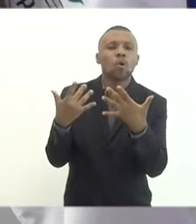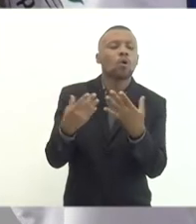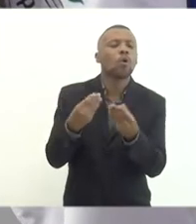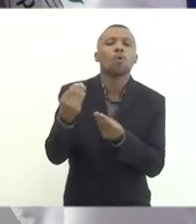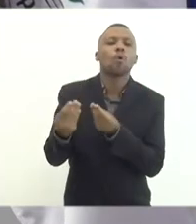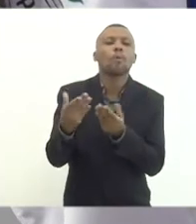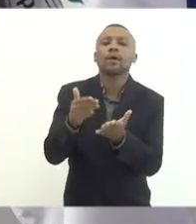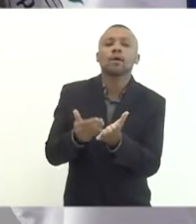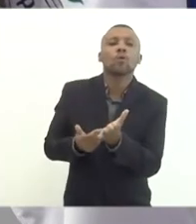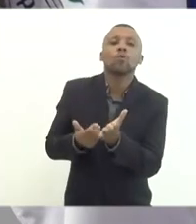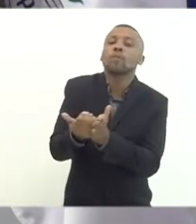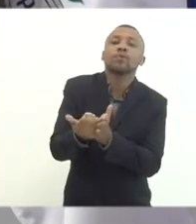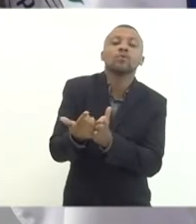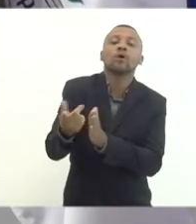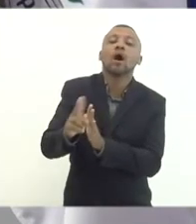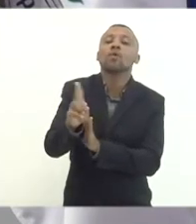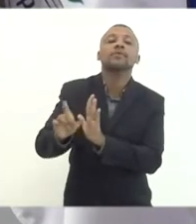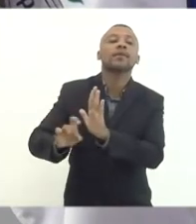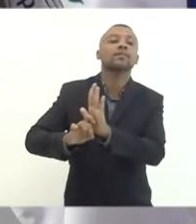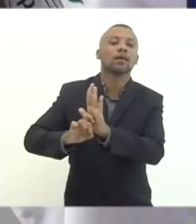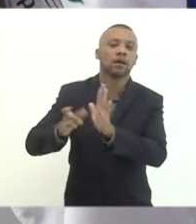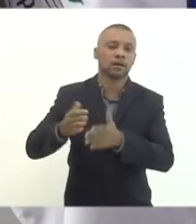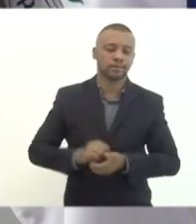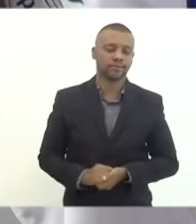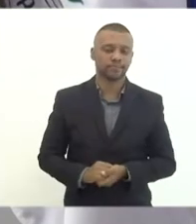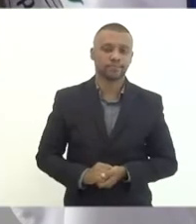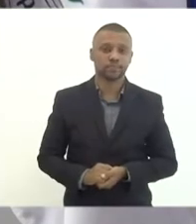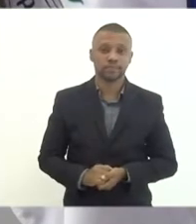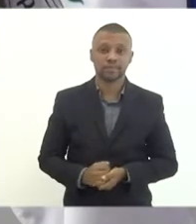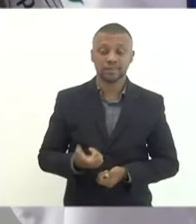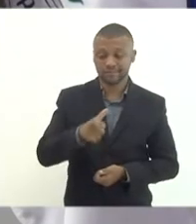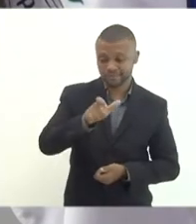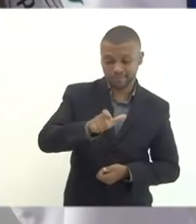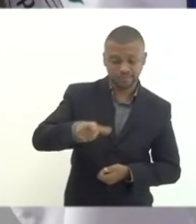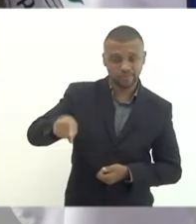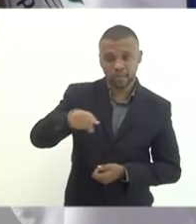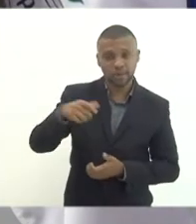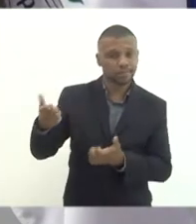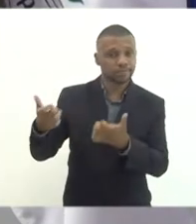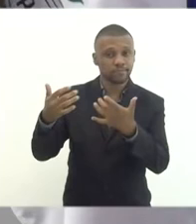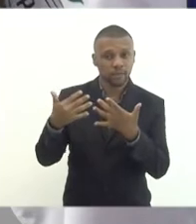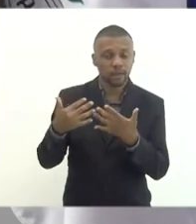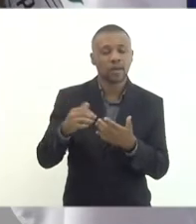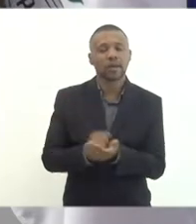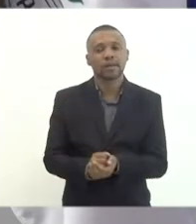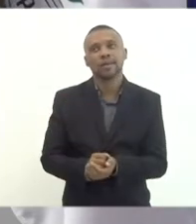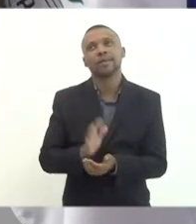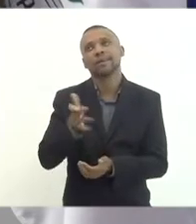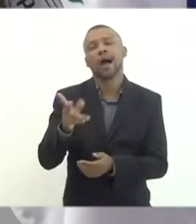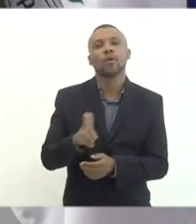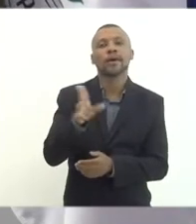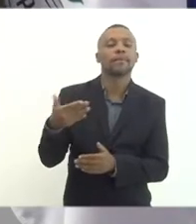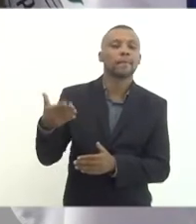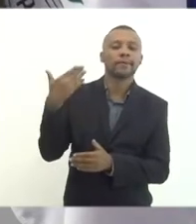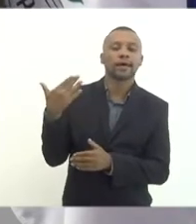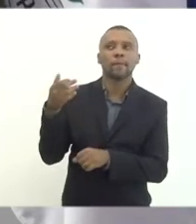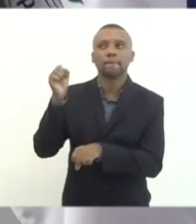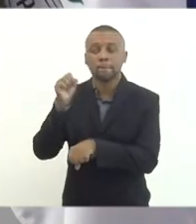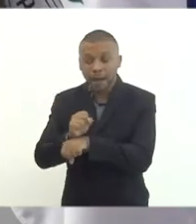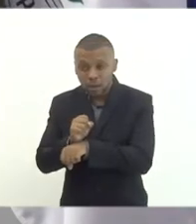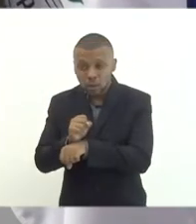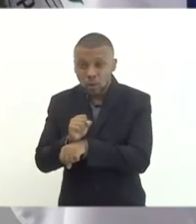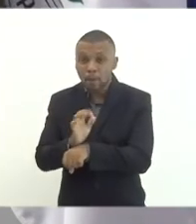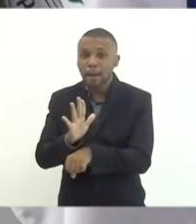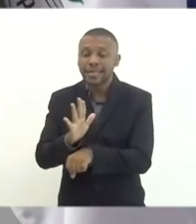à sua dependência E muito deles eles eram residentes ele já tinham